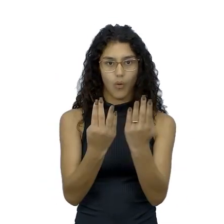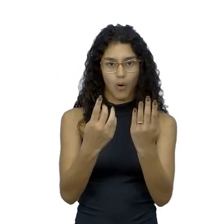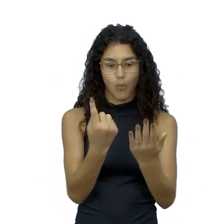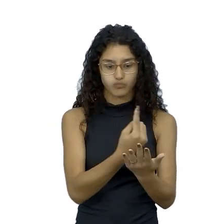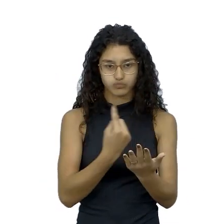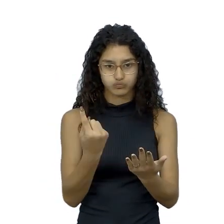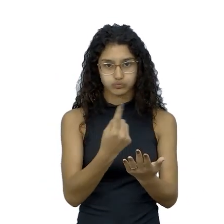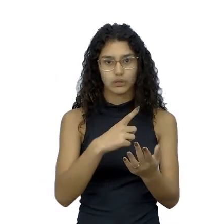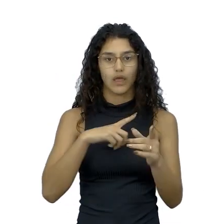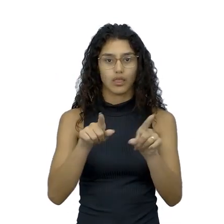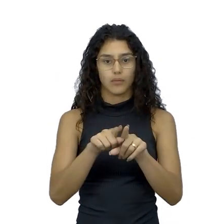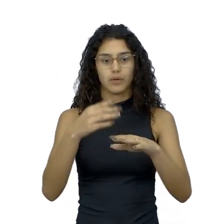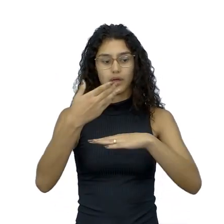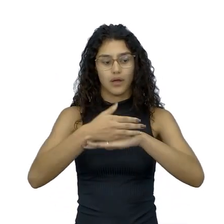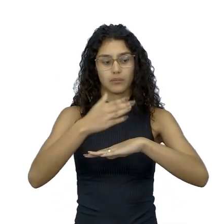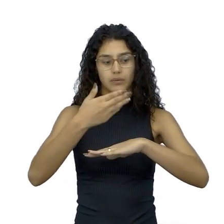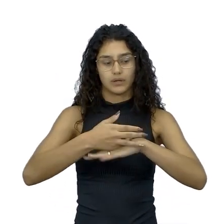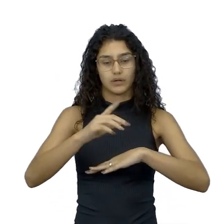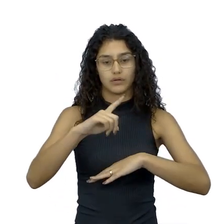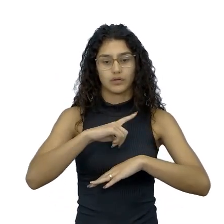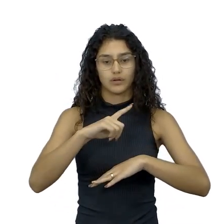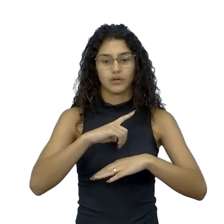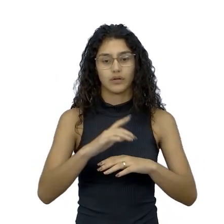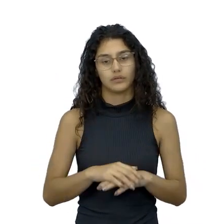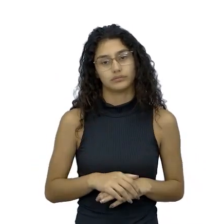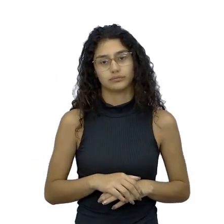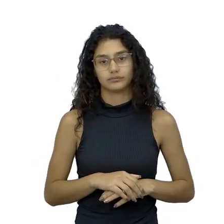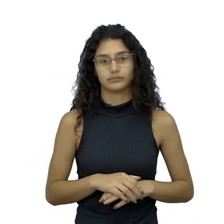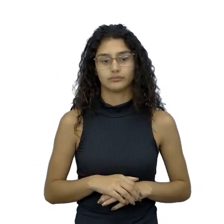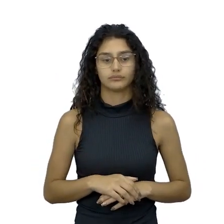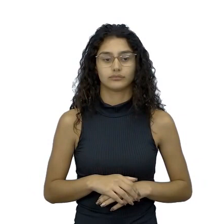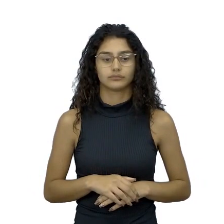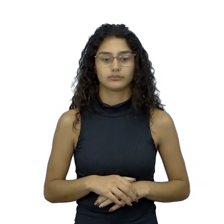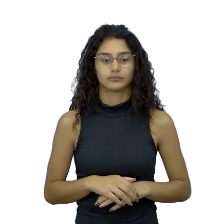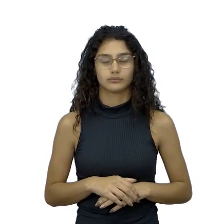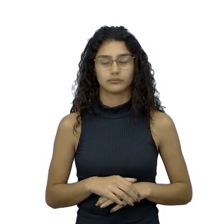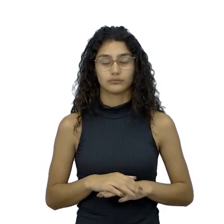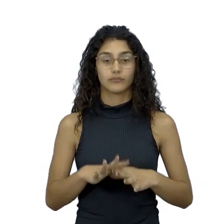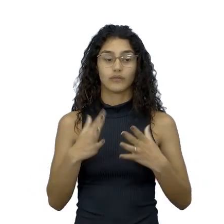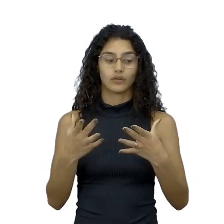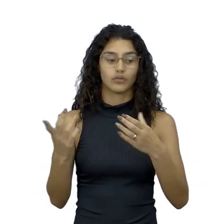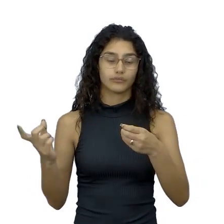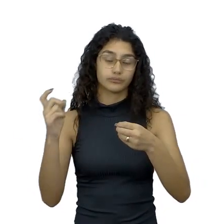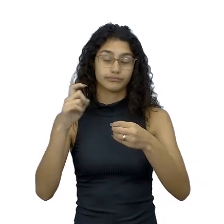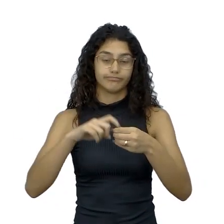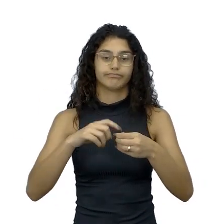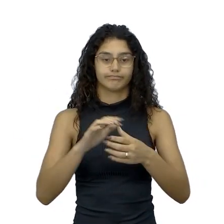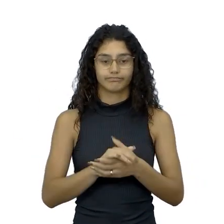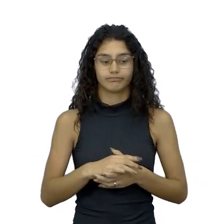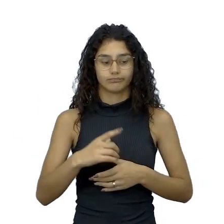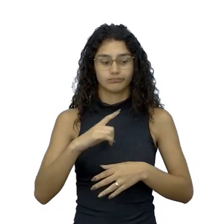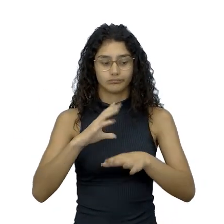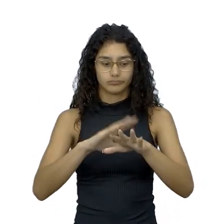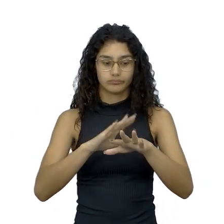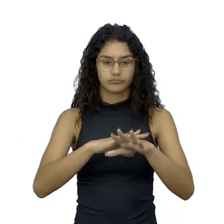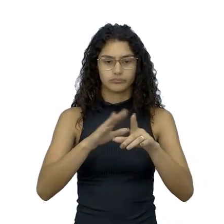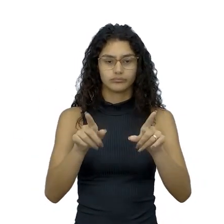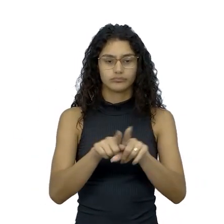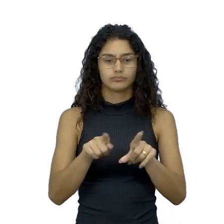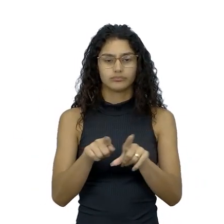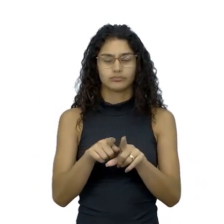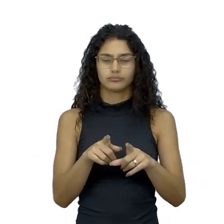bom? Então, essa é a habilidade prevista lá para o nono ano. E aí a gente retoma, a gente faz uma revisão, né,